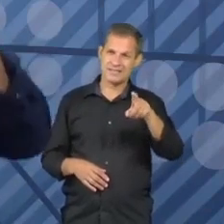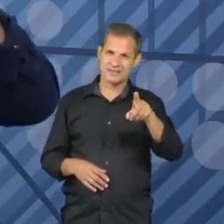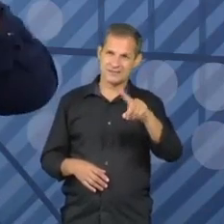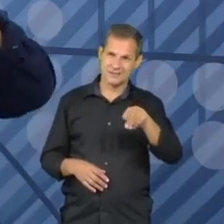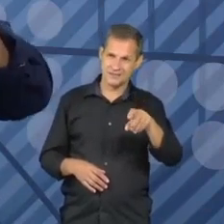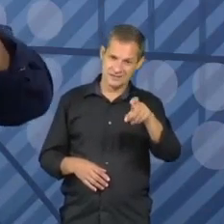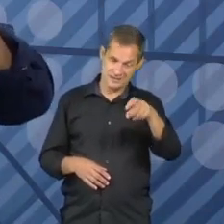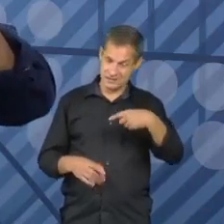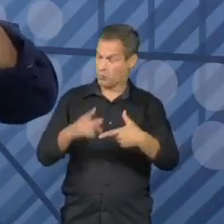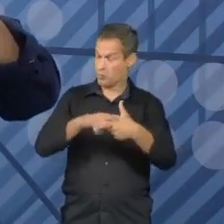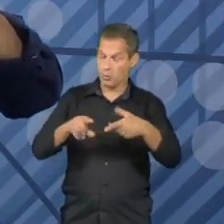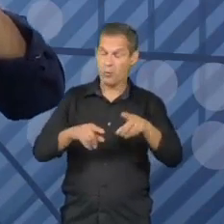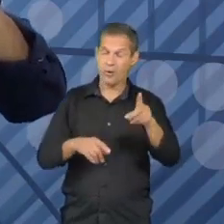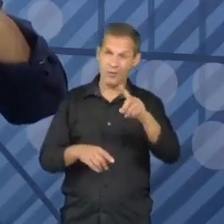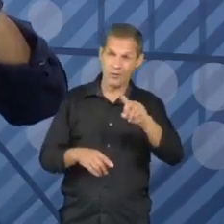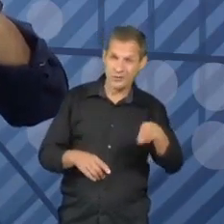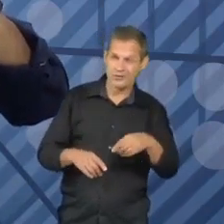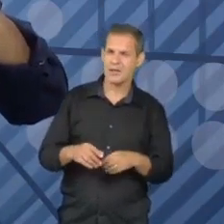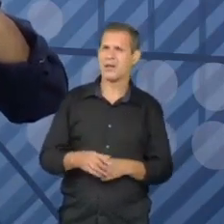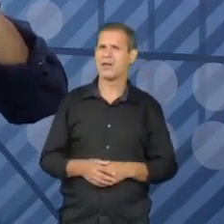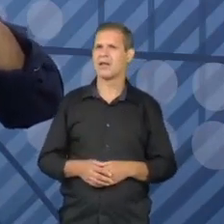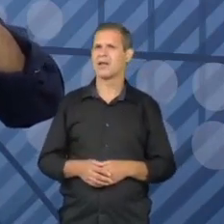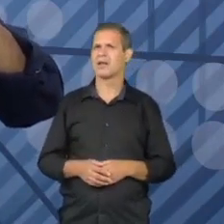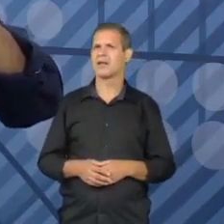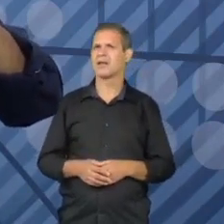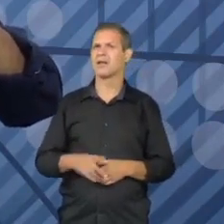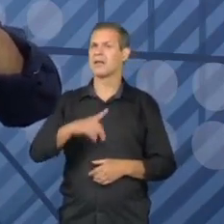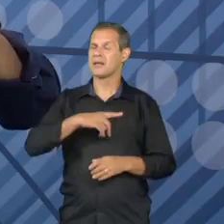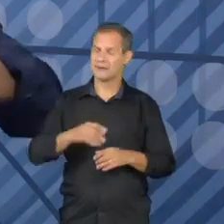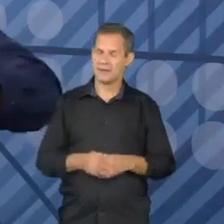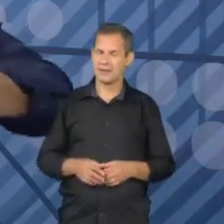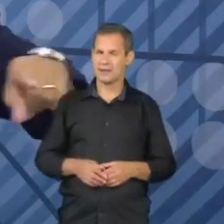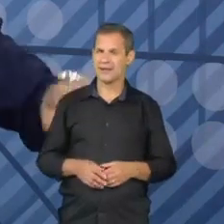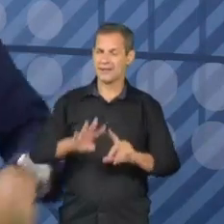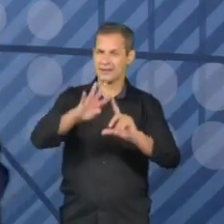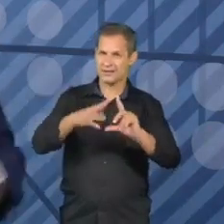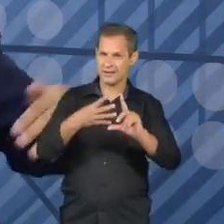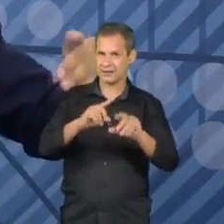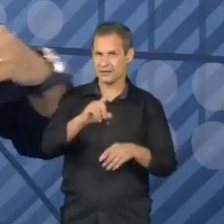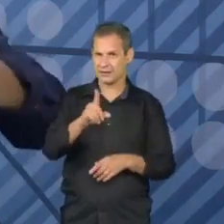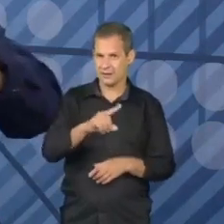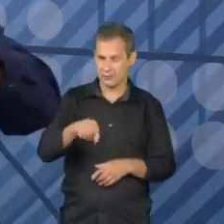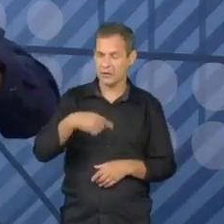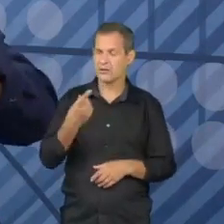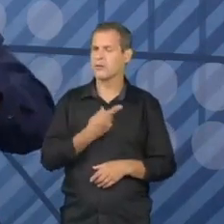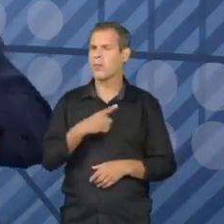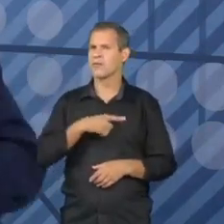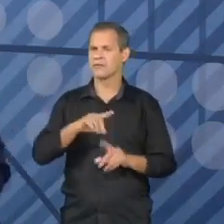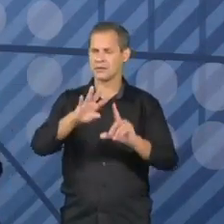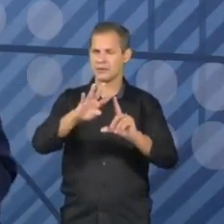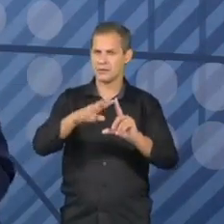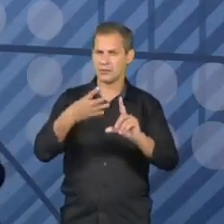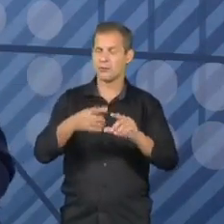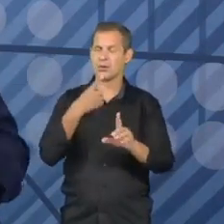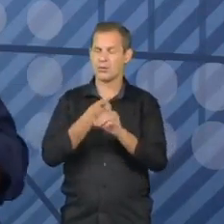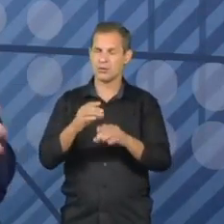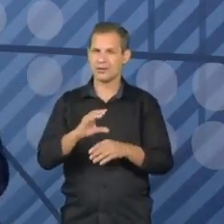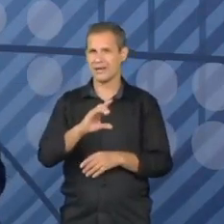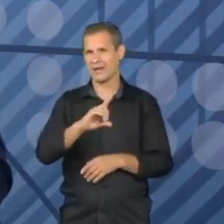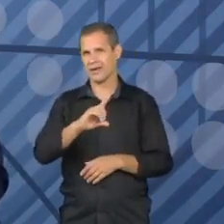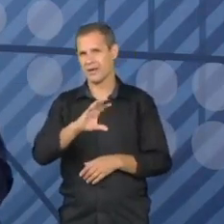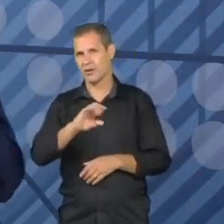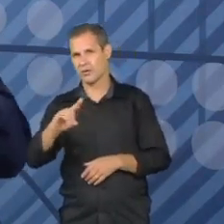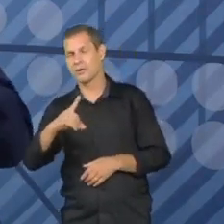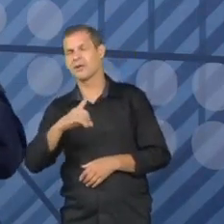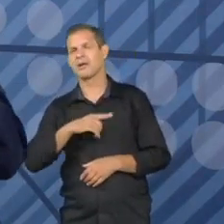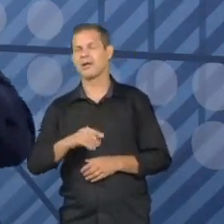problema. É que o Z é que vai reportar a tabela Z, que é essa tabela que a gente viu, que a gente tem que encontrar lá as coordenadas. Por isso que a gente chama